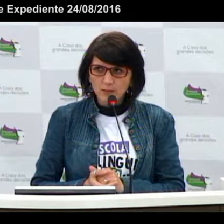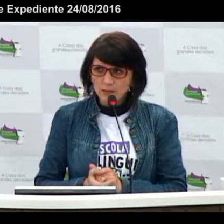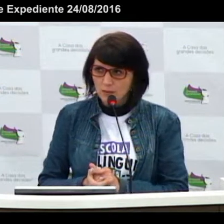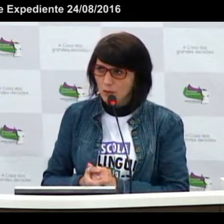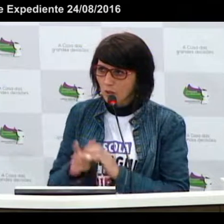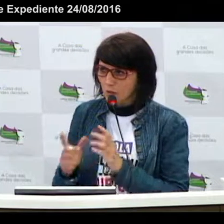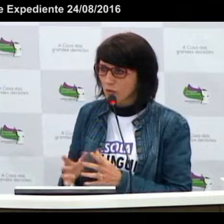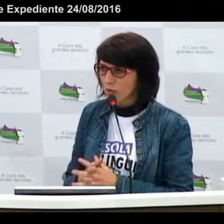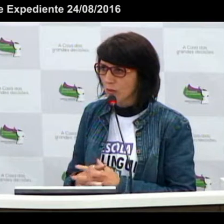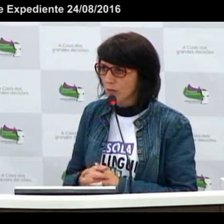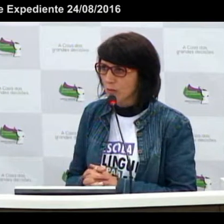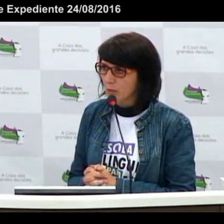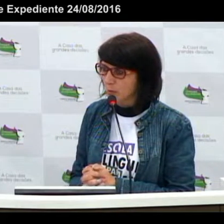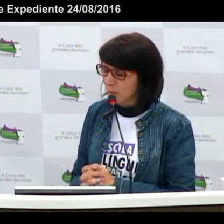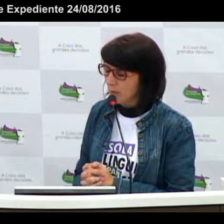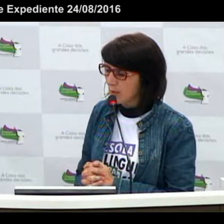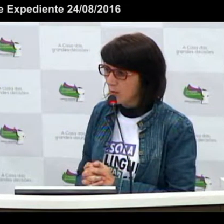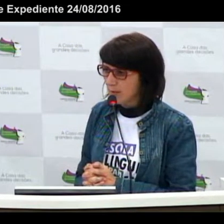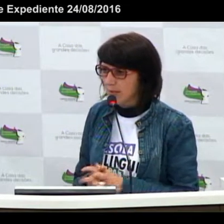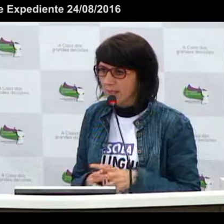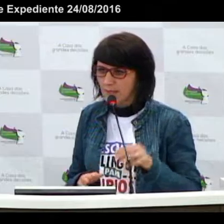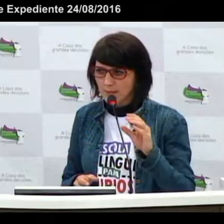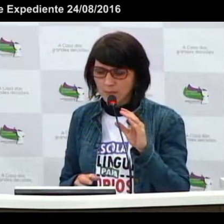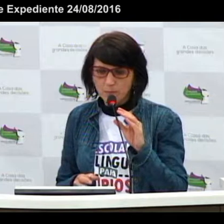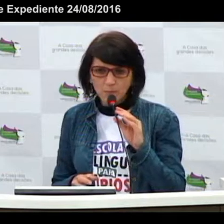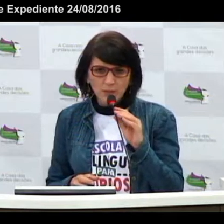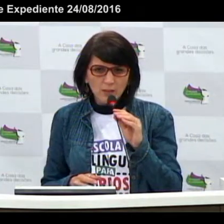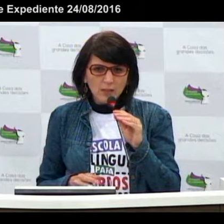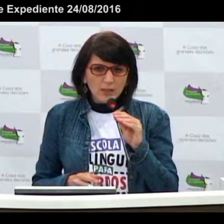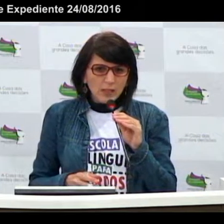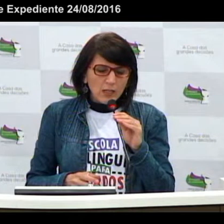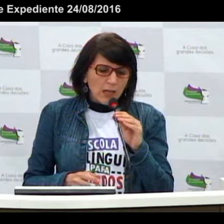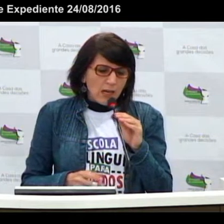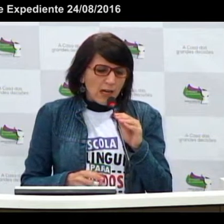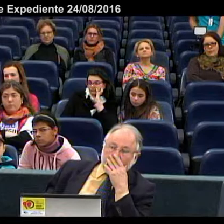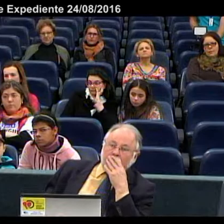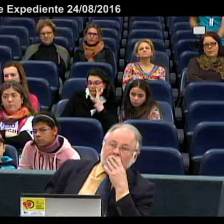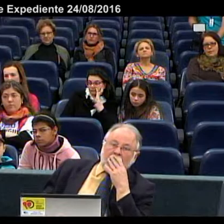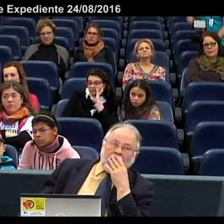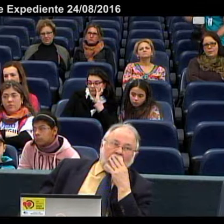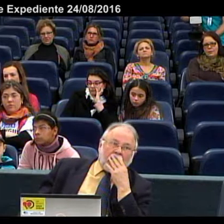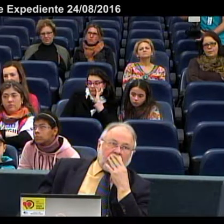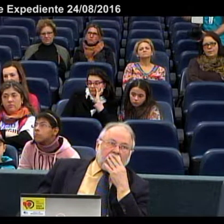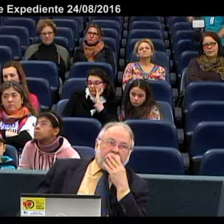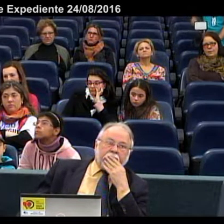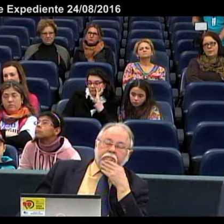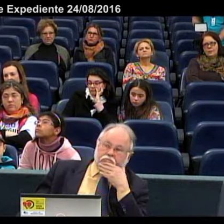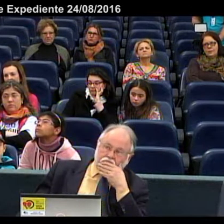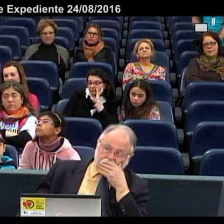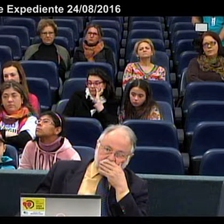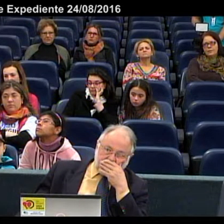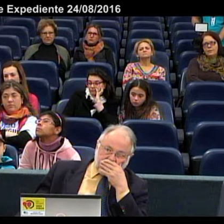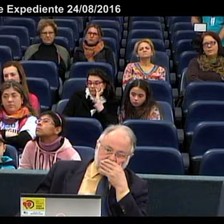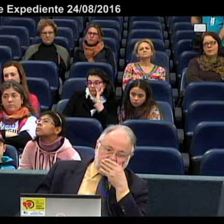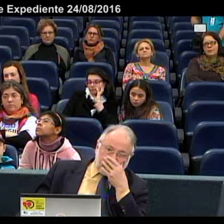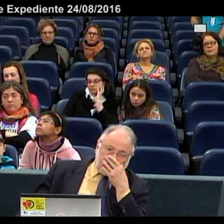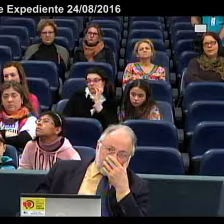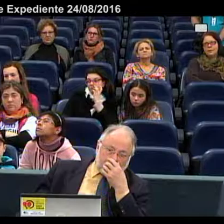vereadores, só hoje, em 2016, a gente não pode